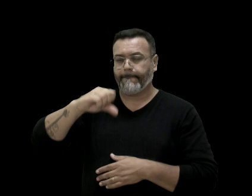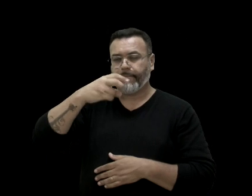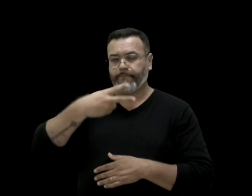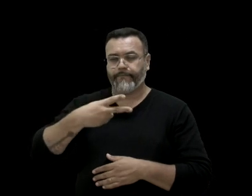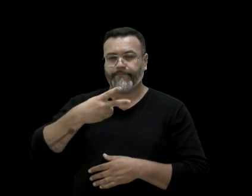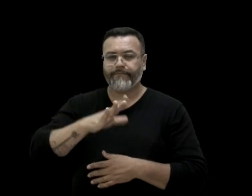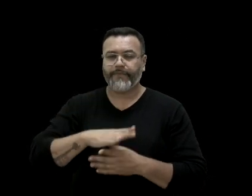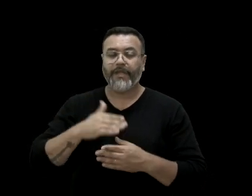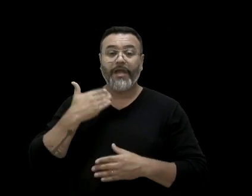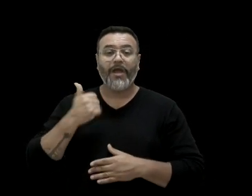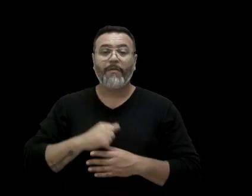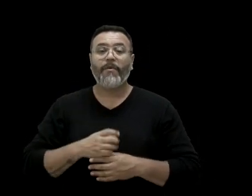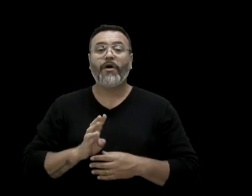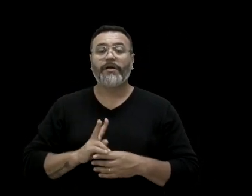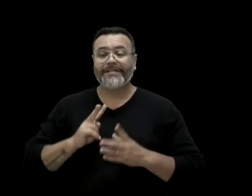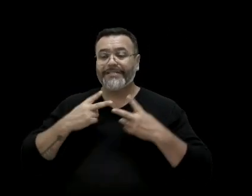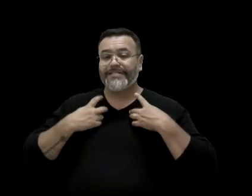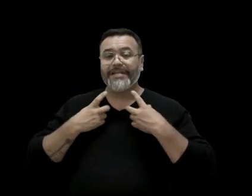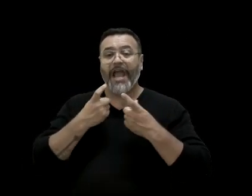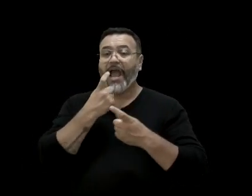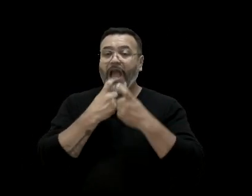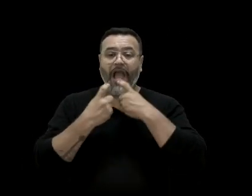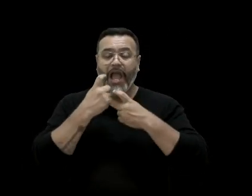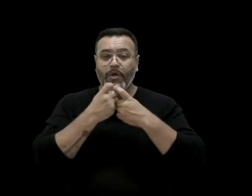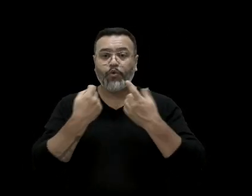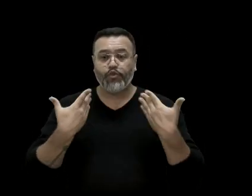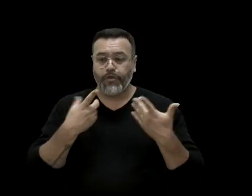de hemorragia pós-parto na mesma proporção.